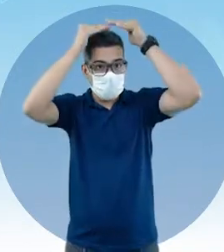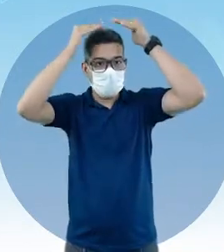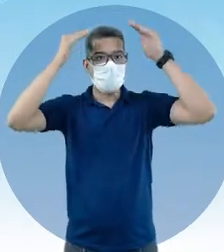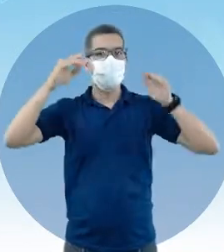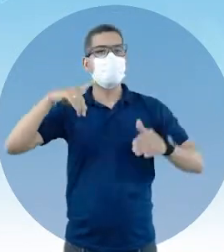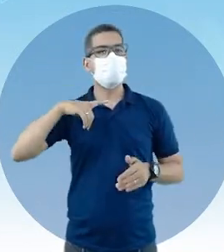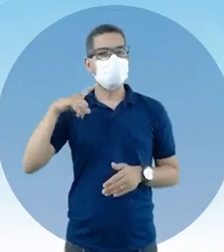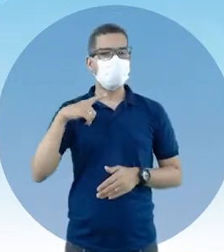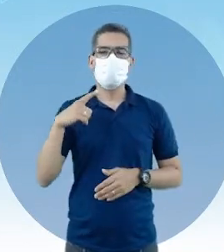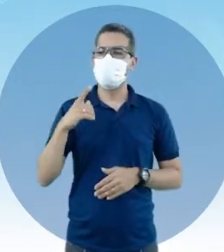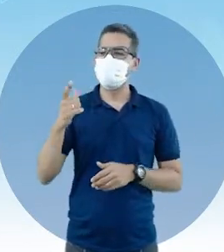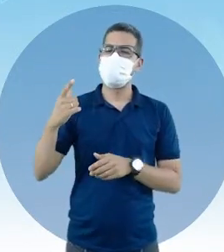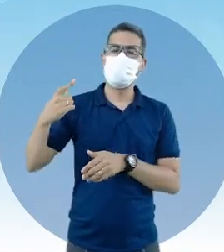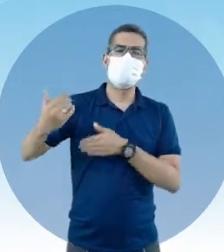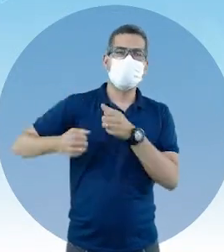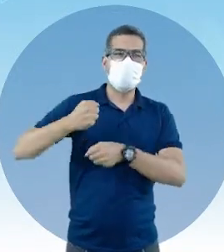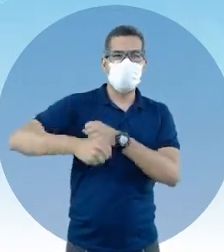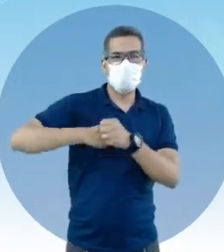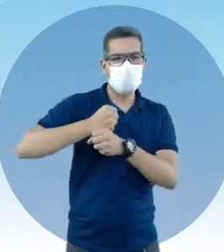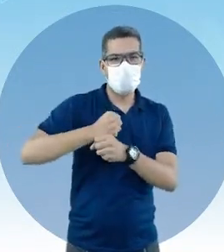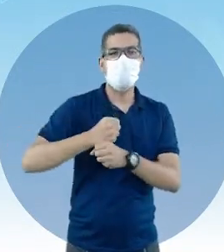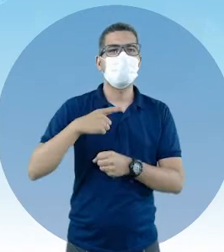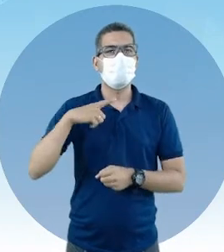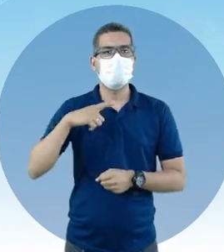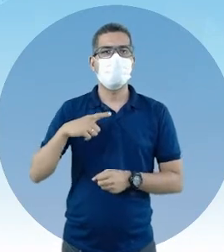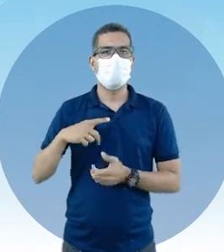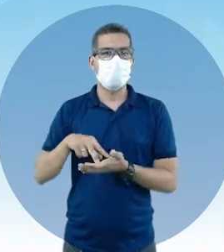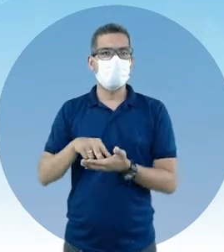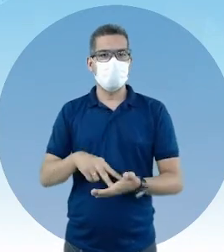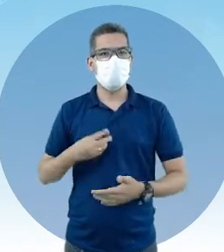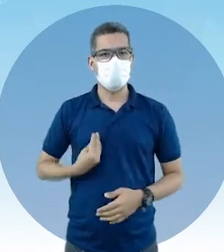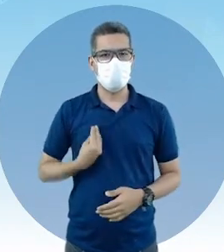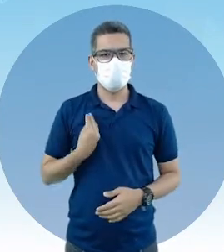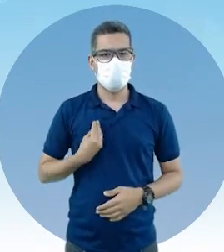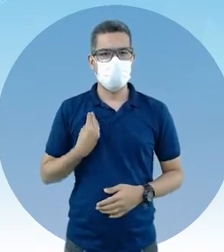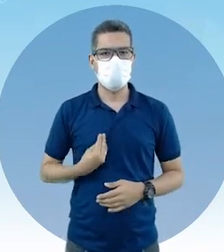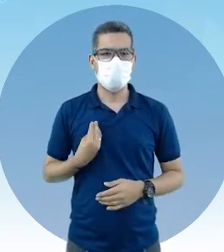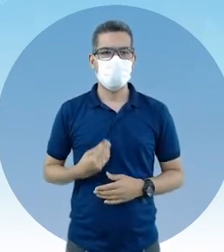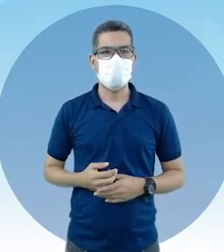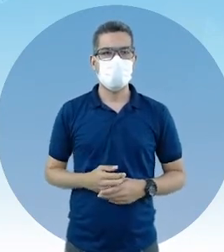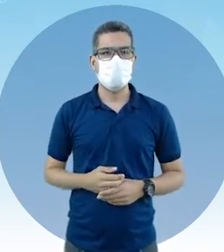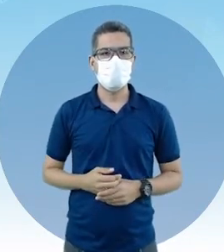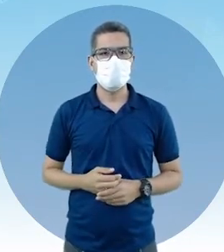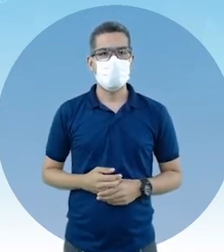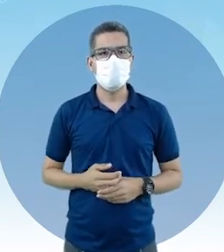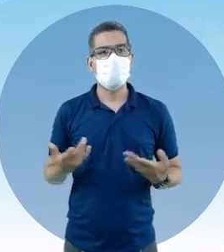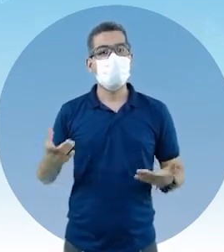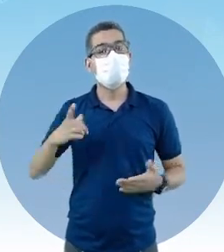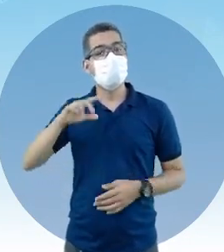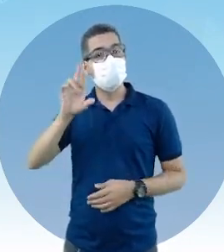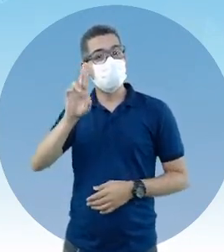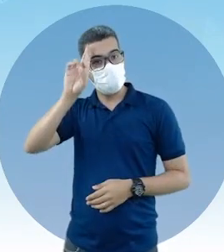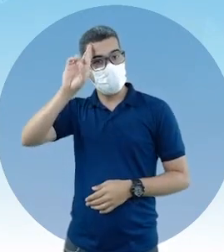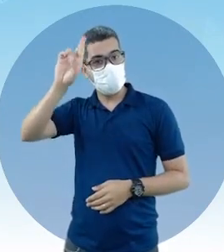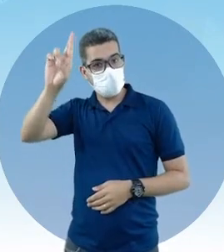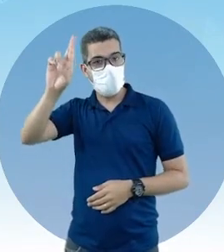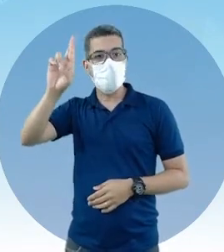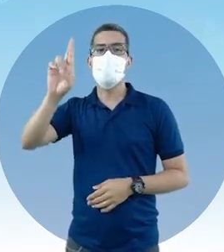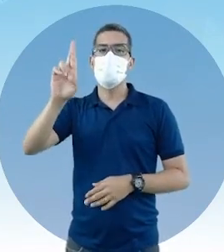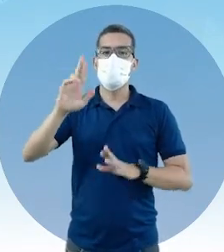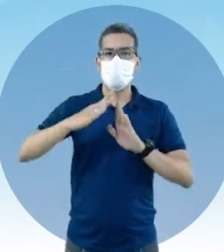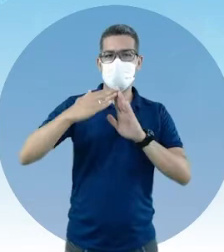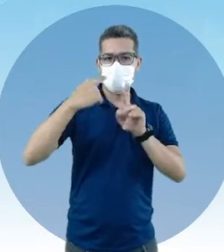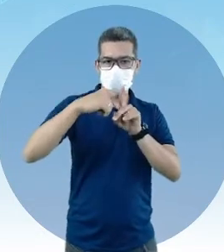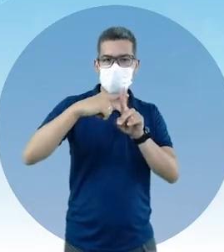de pontificado, ou seja, um dos papas que mais tempo passou como líder da Igreja